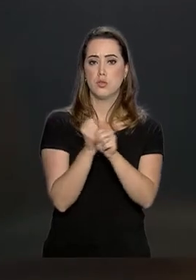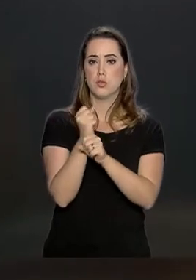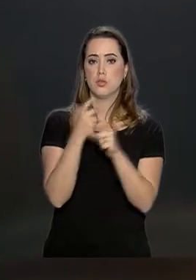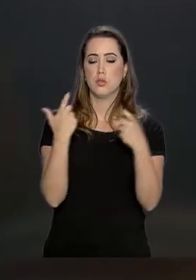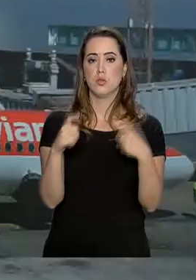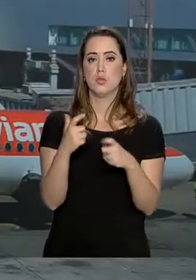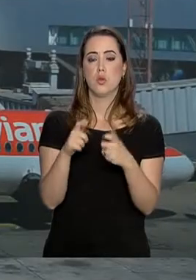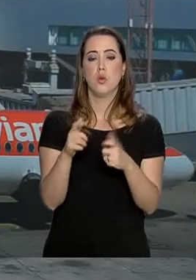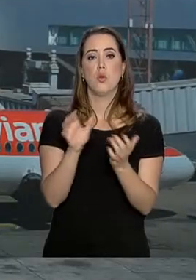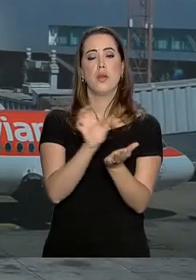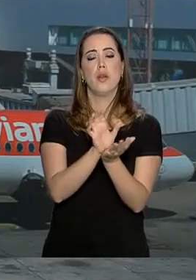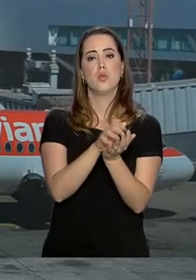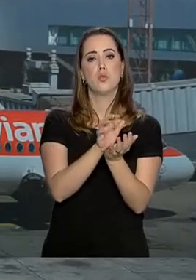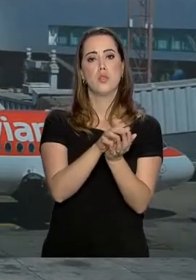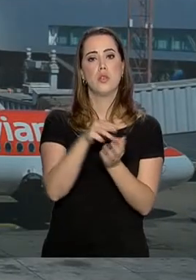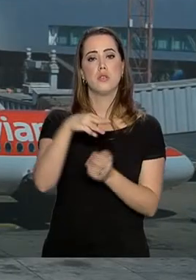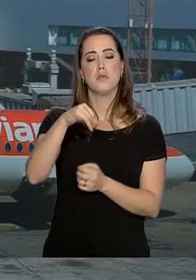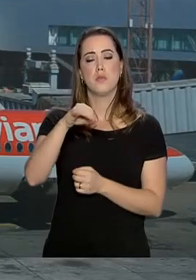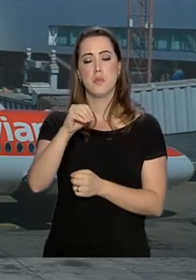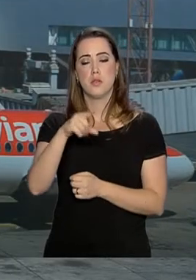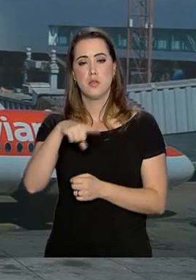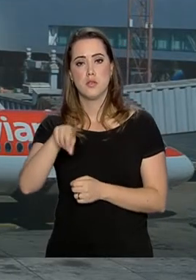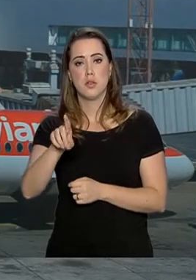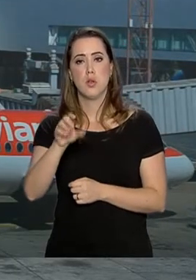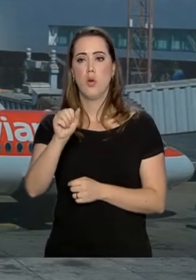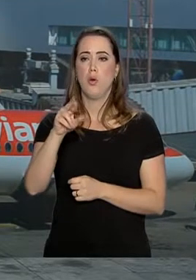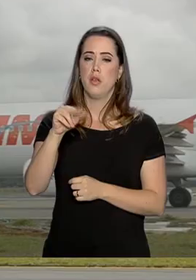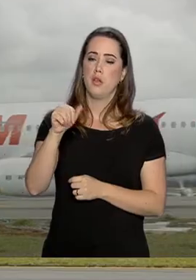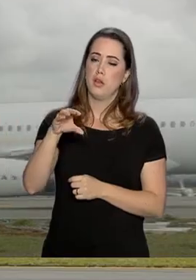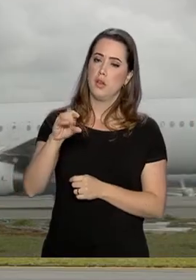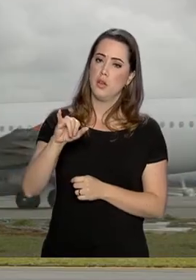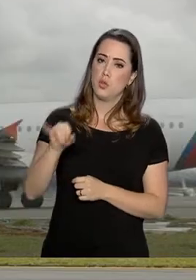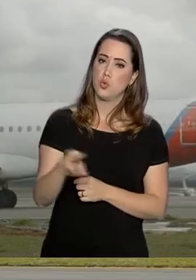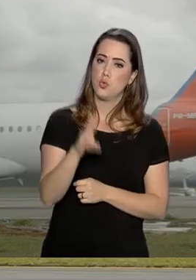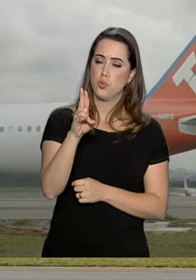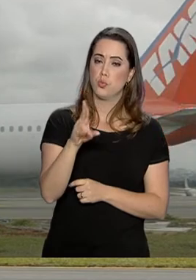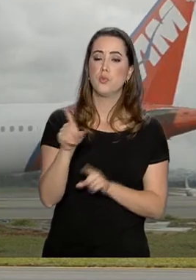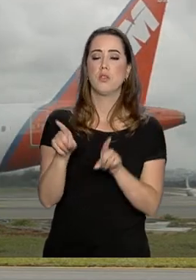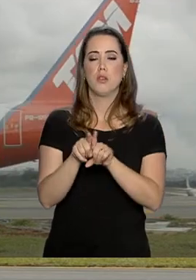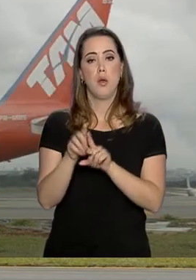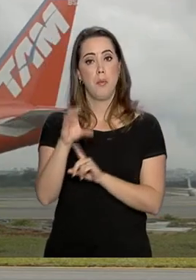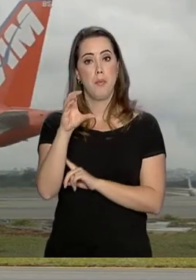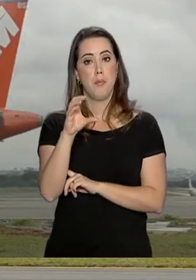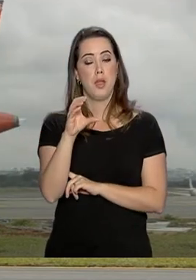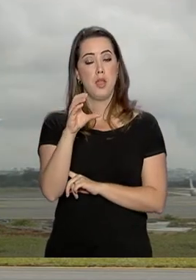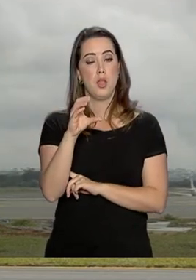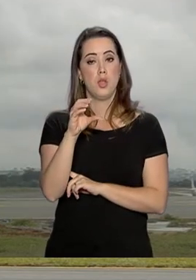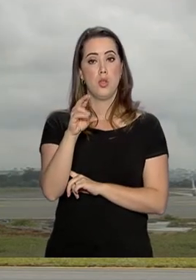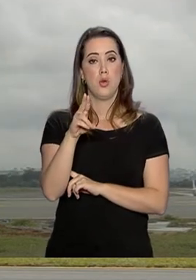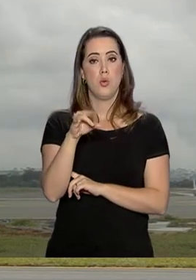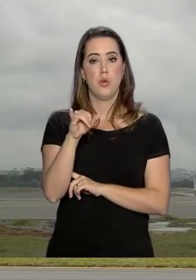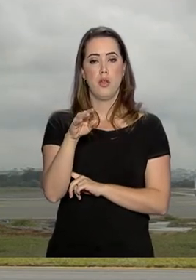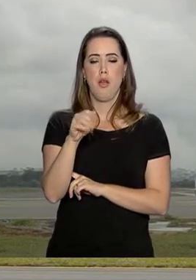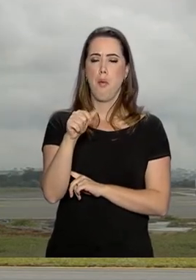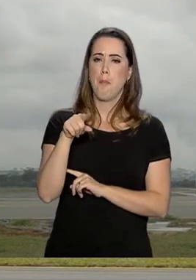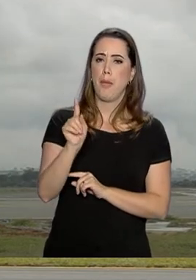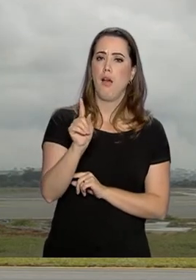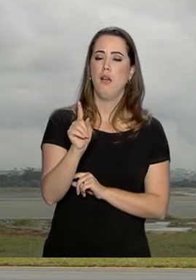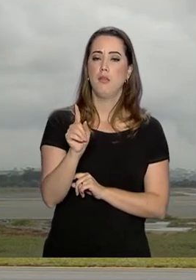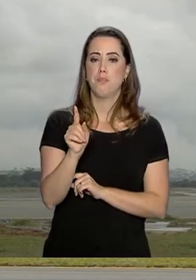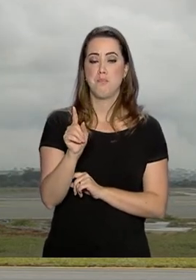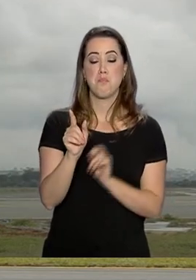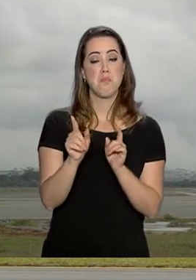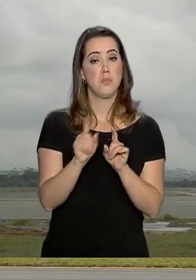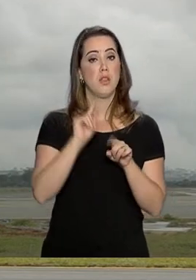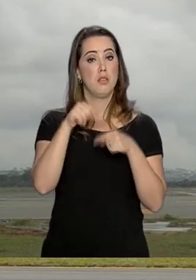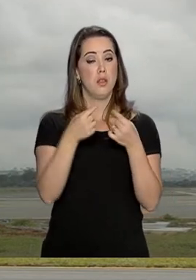terminais de Recife, Maceió e Aracaju na região Nordeste e Cuiabá na região Centro-Oeste. Em seguida, deve ser